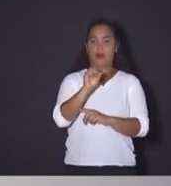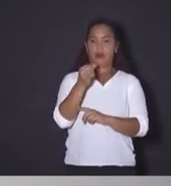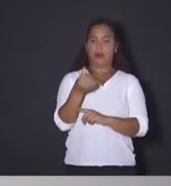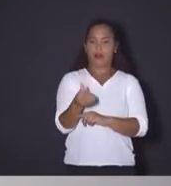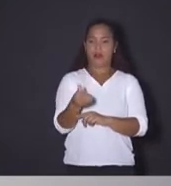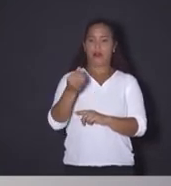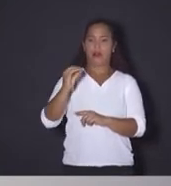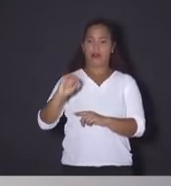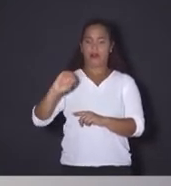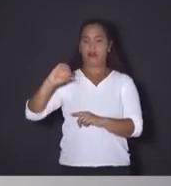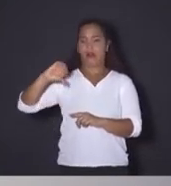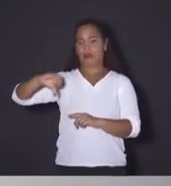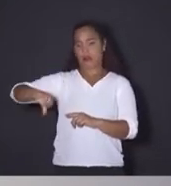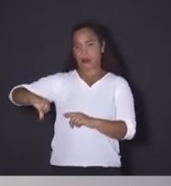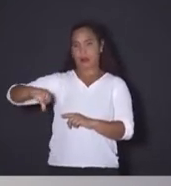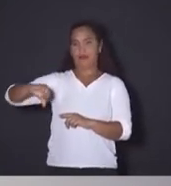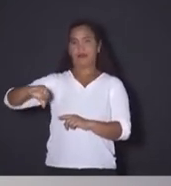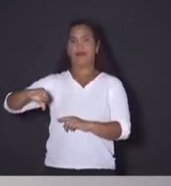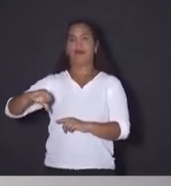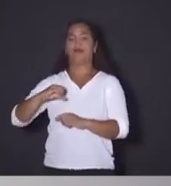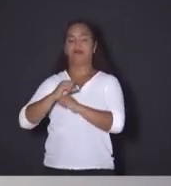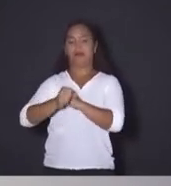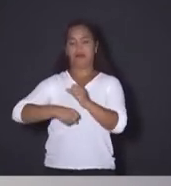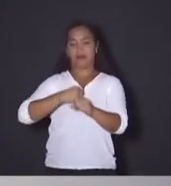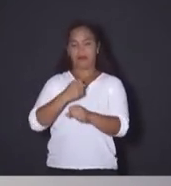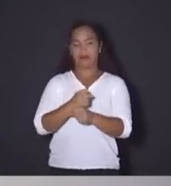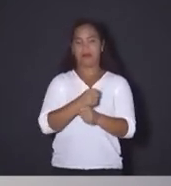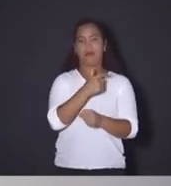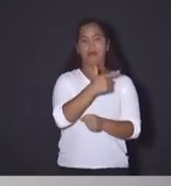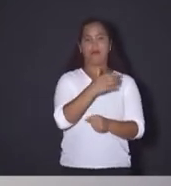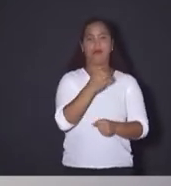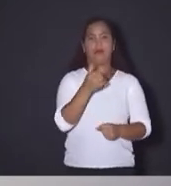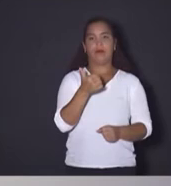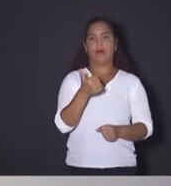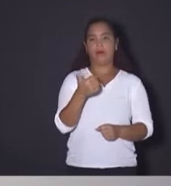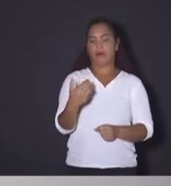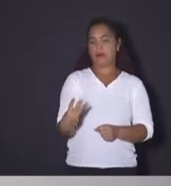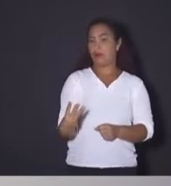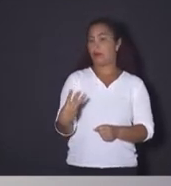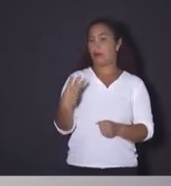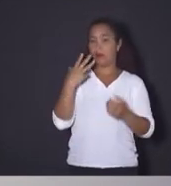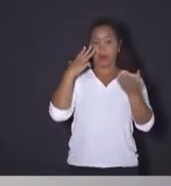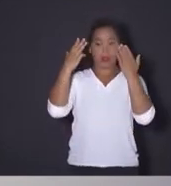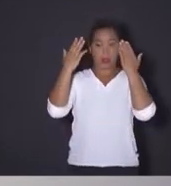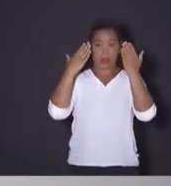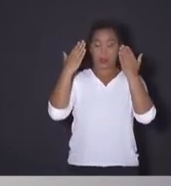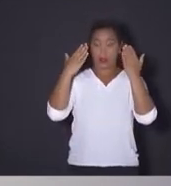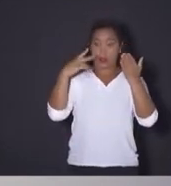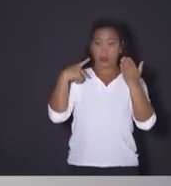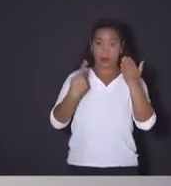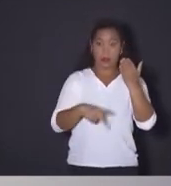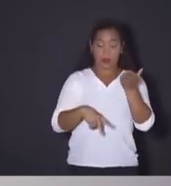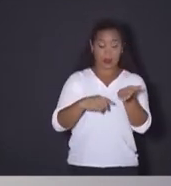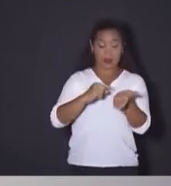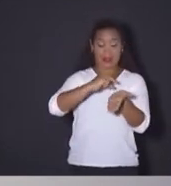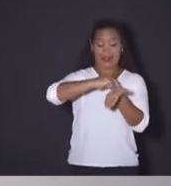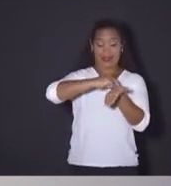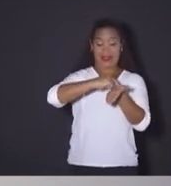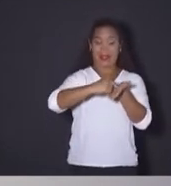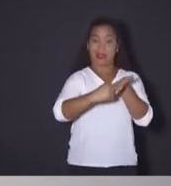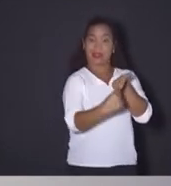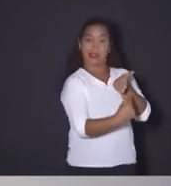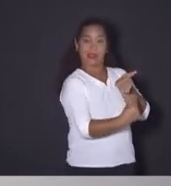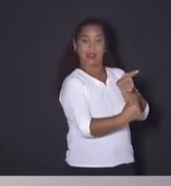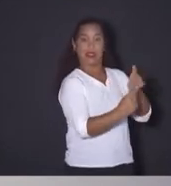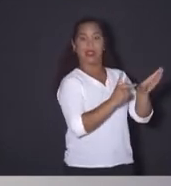caixas no ano de 2013 ea gente está falando de um medicamento psiquiátrico de venda é tarja preta venda